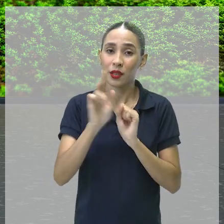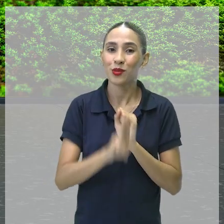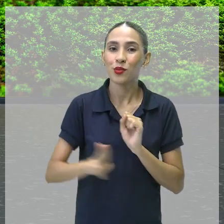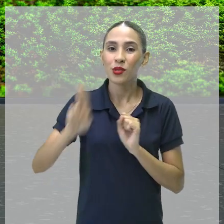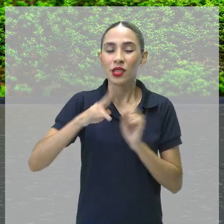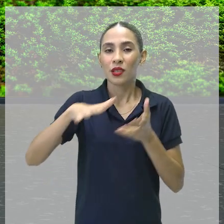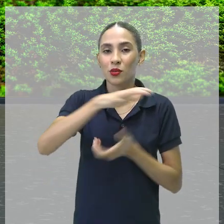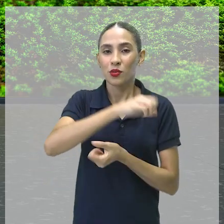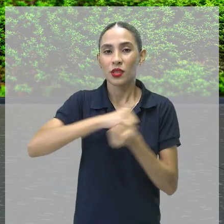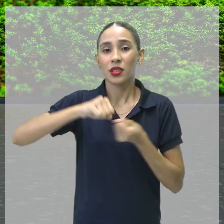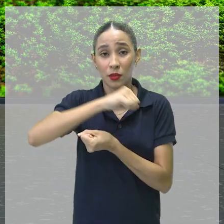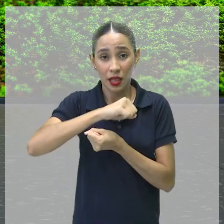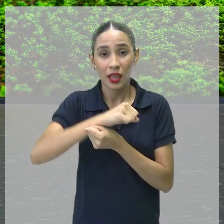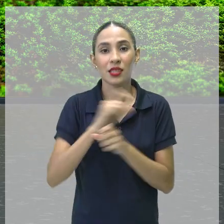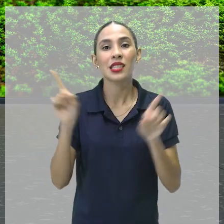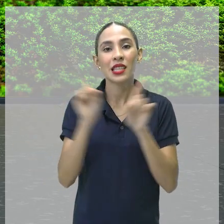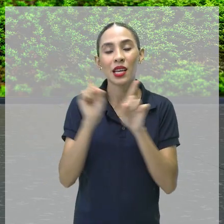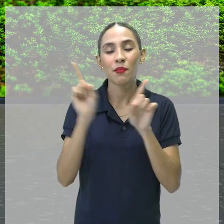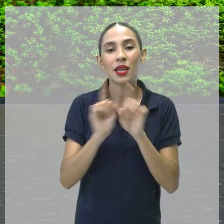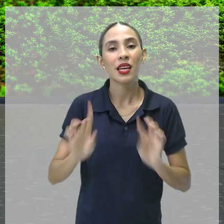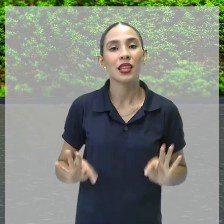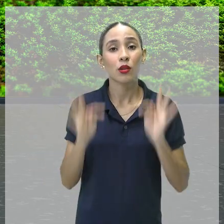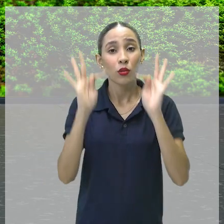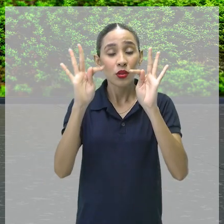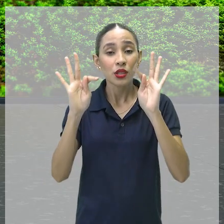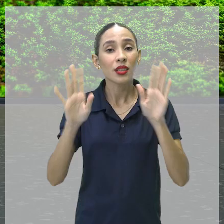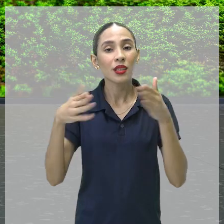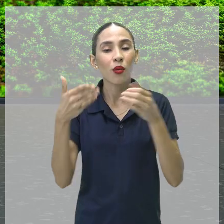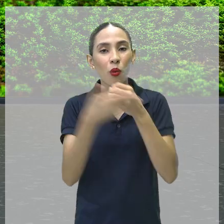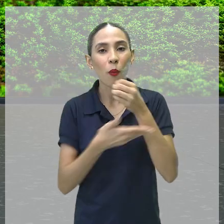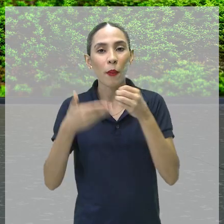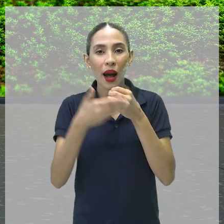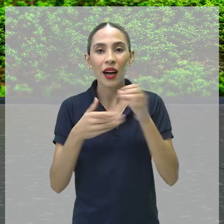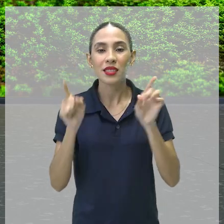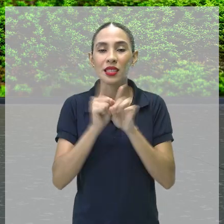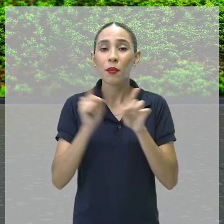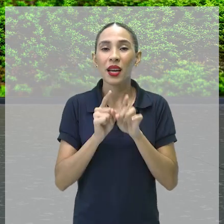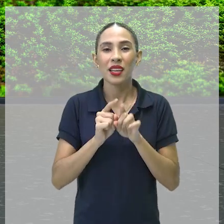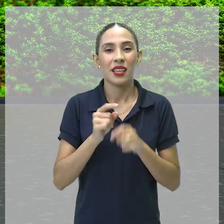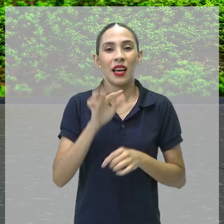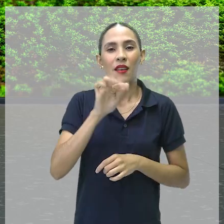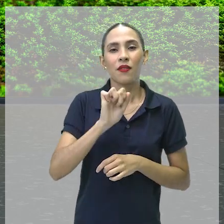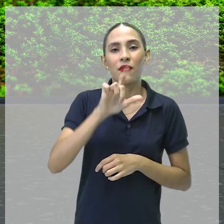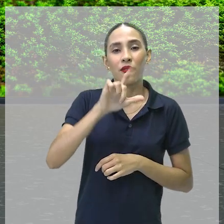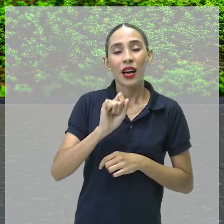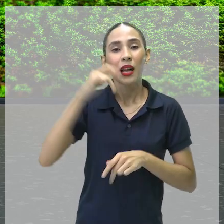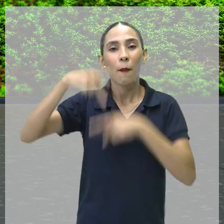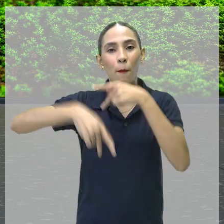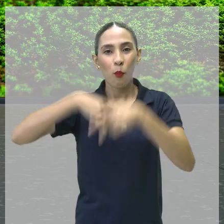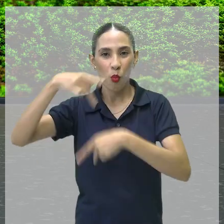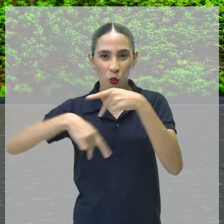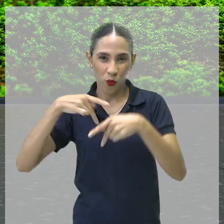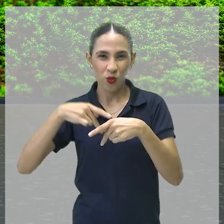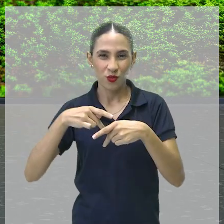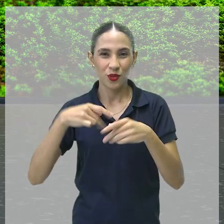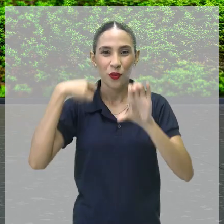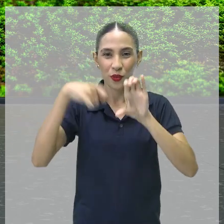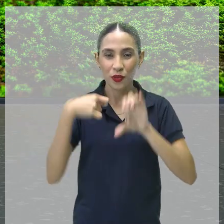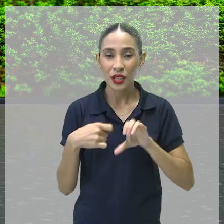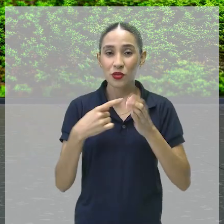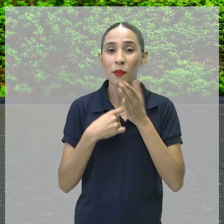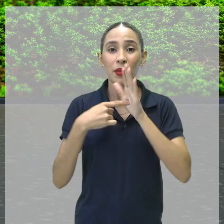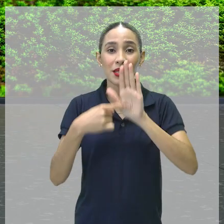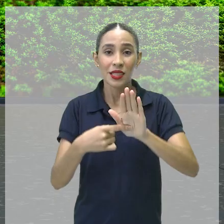a sustentabilidade e a tecnologia. E com base no nosso fala-povo, trago, aliás,